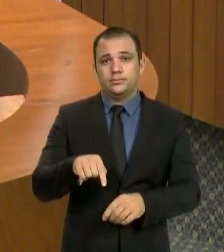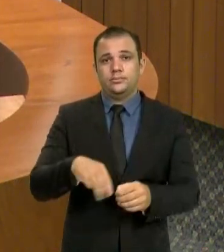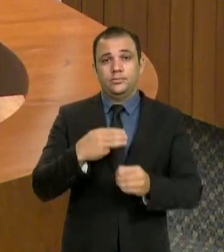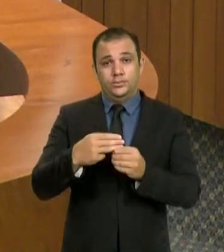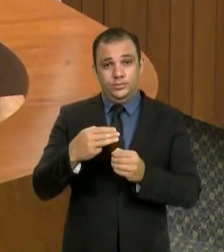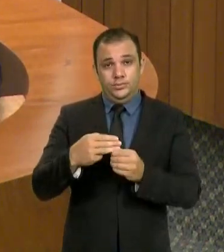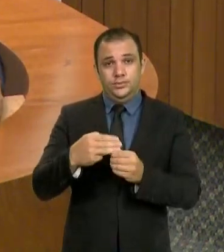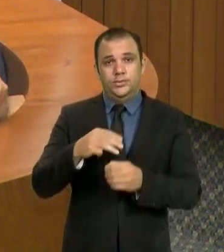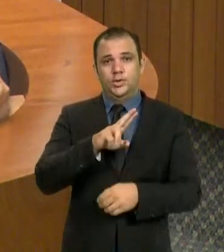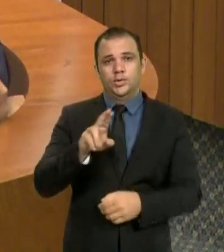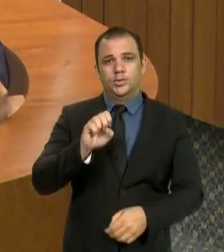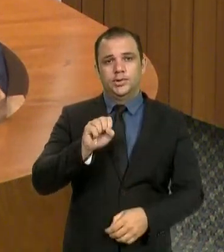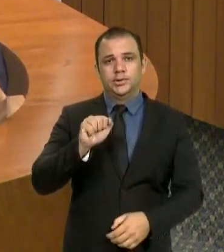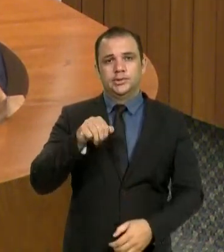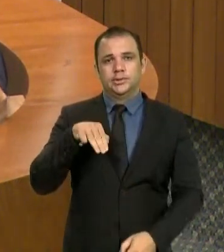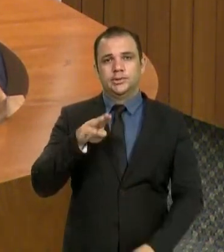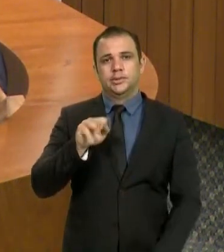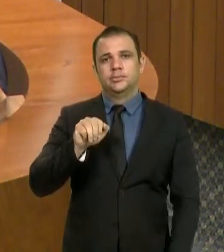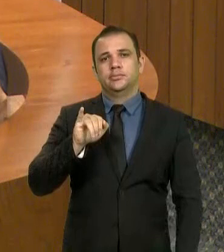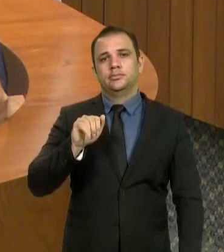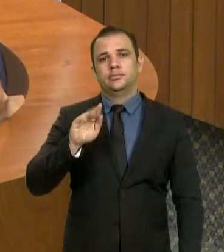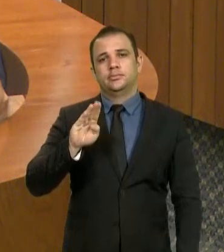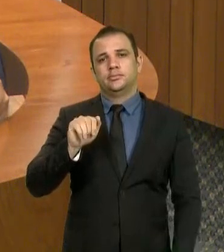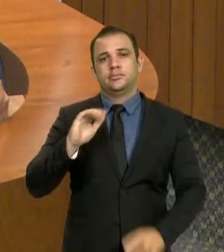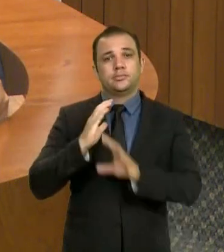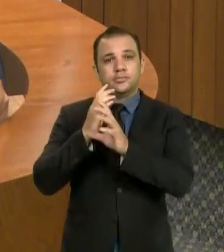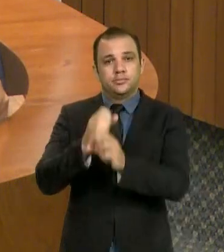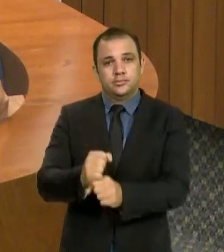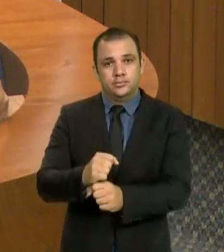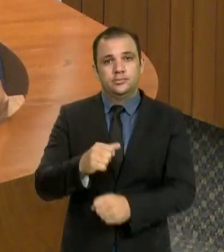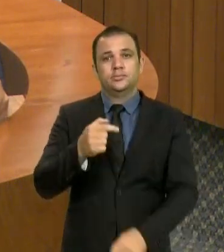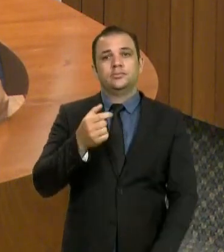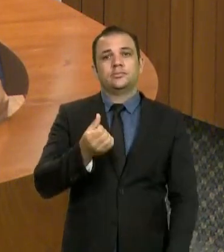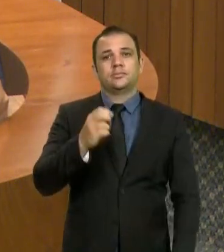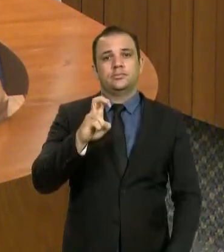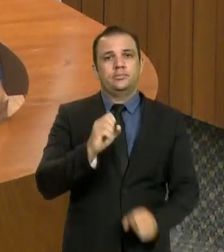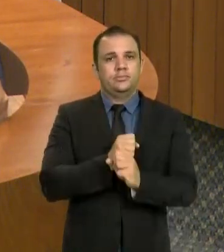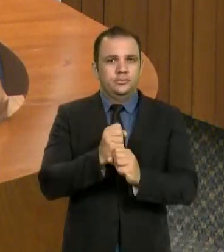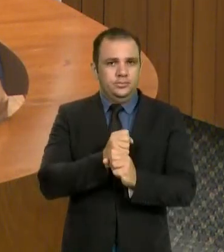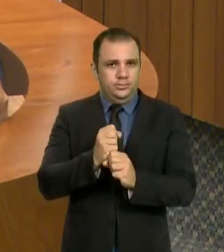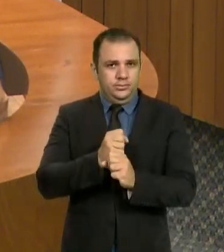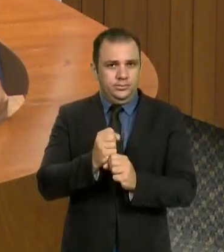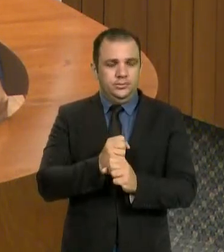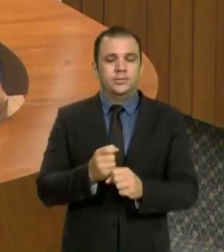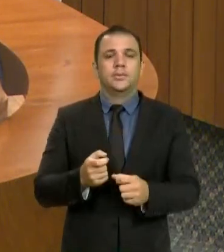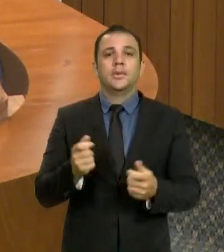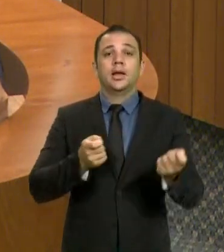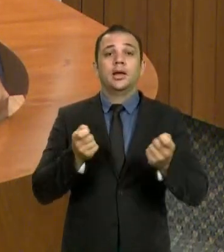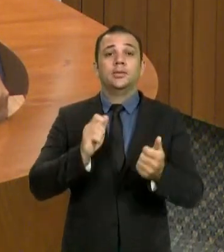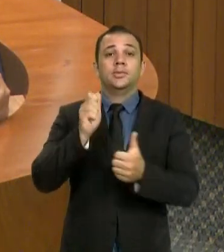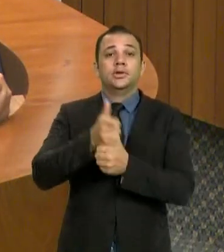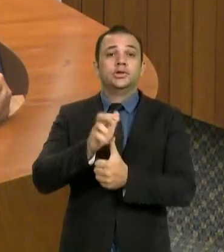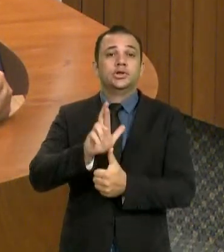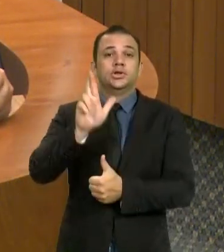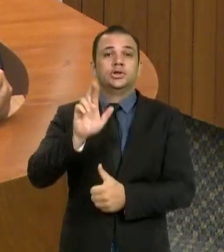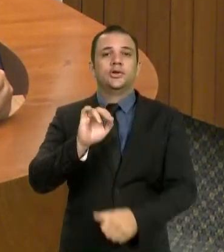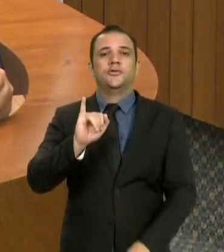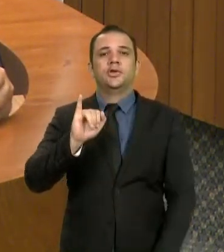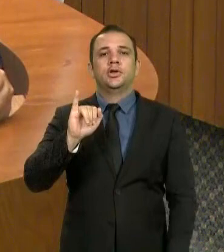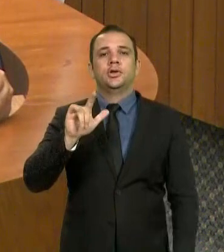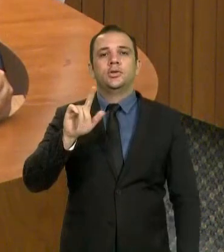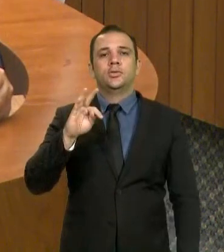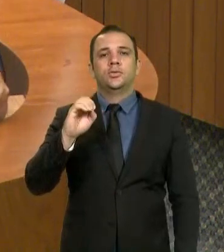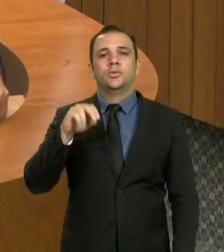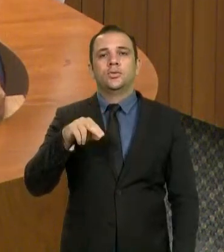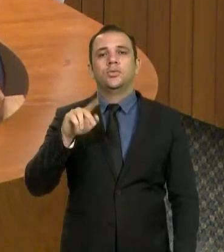anos na administração do doutor Hildo Gonçalo, onde teve bastante inaugurações aqui no município, com a malha